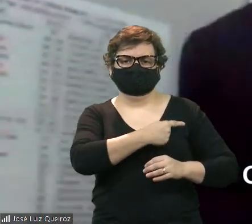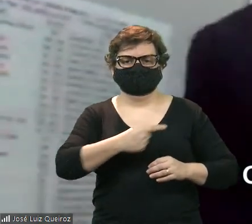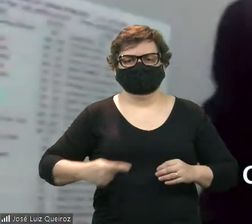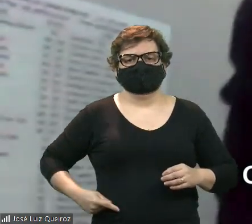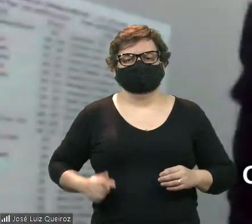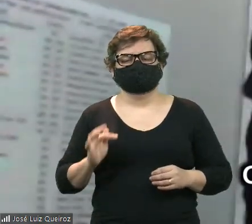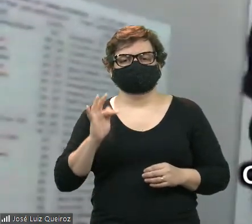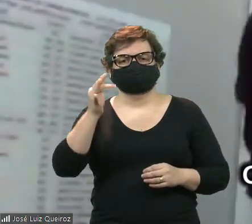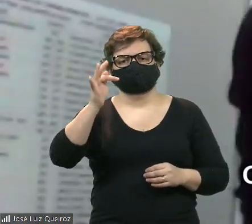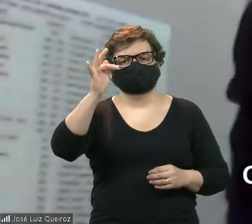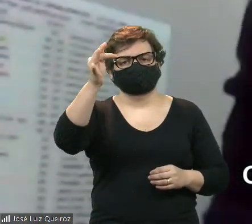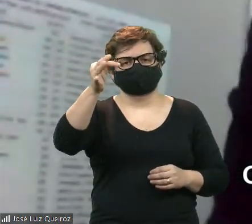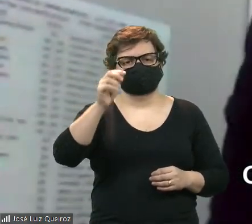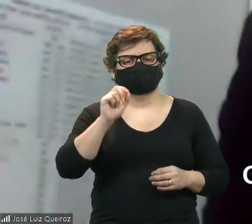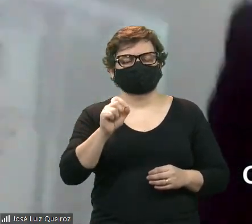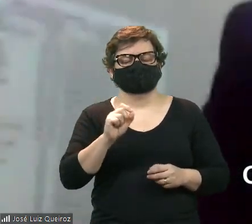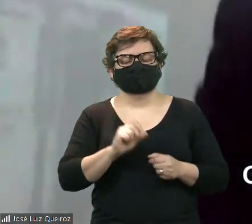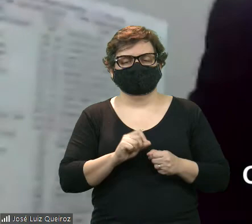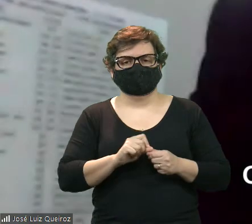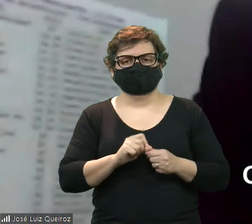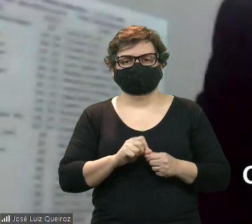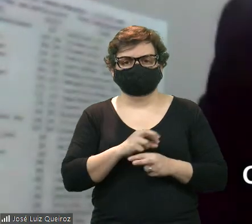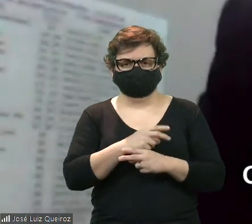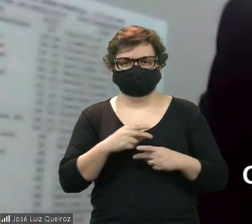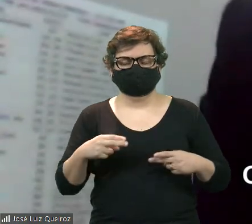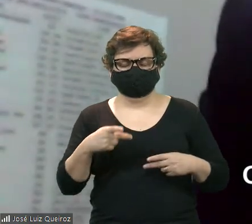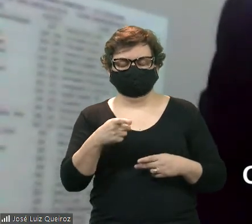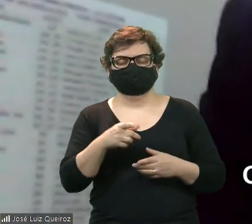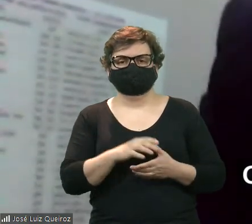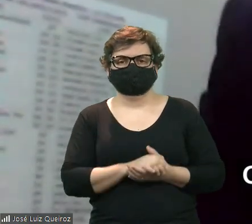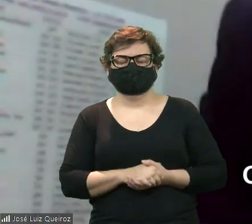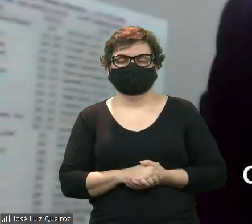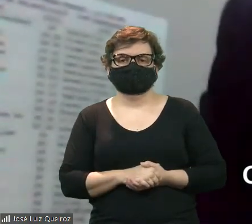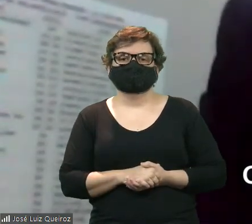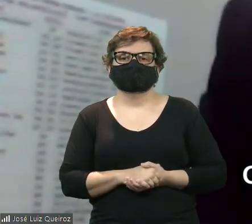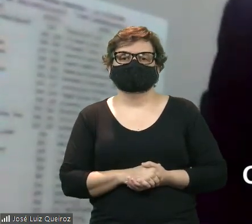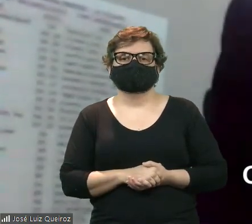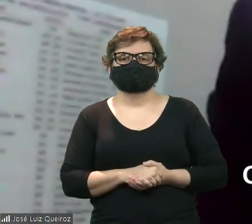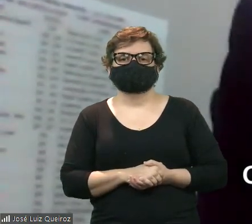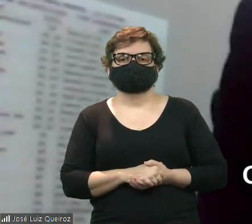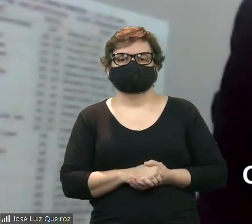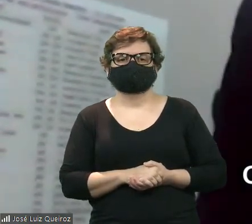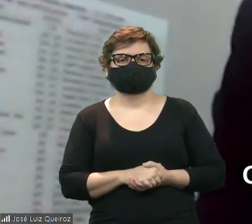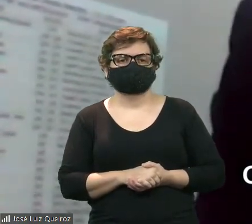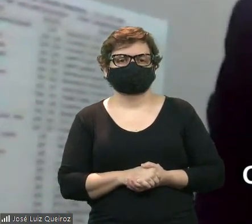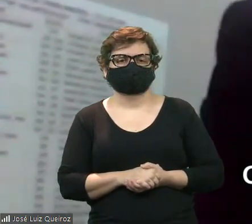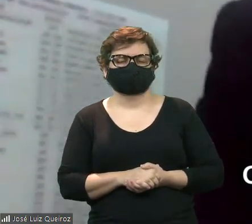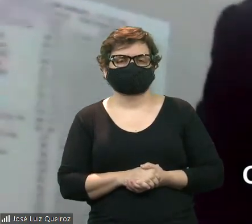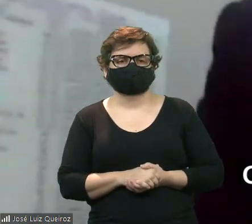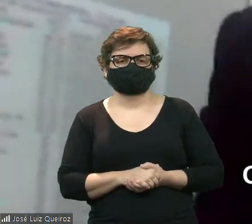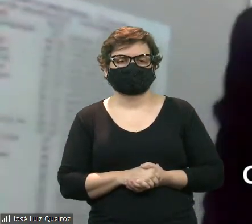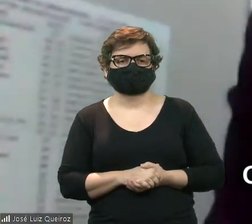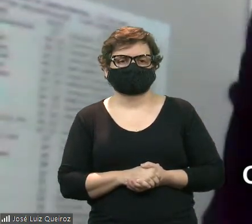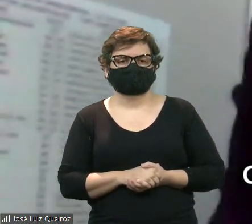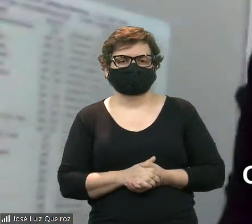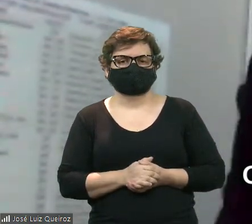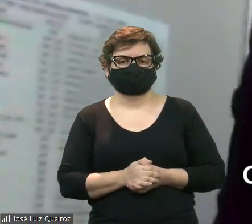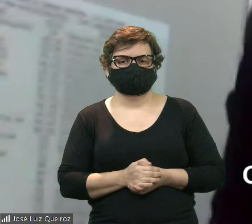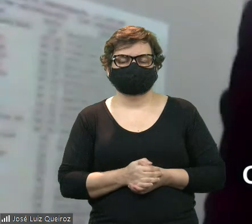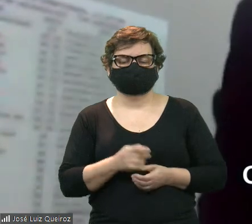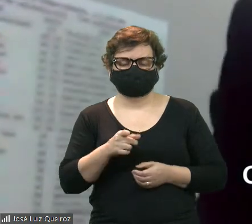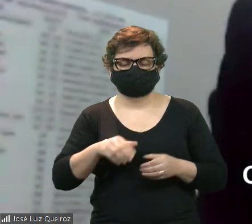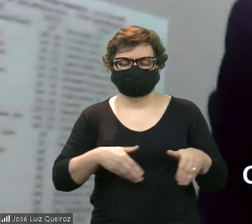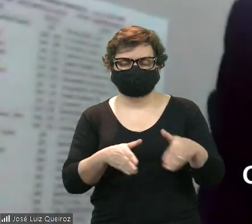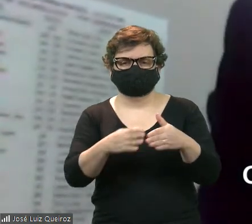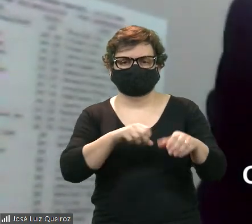públicos em projetos municipais que tratem de mobilidade urbana, que tratem dessa seara, né, de